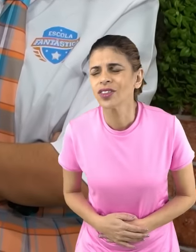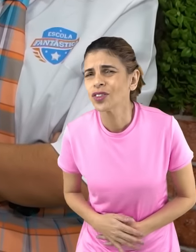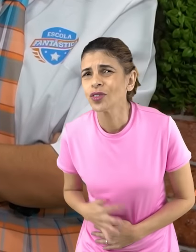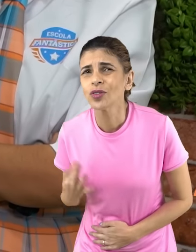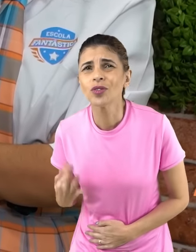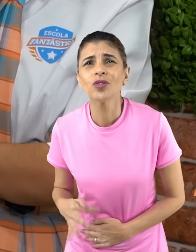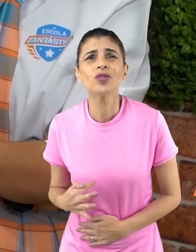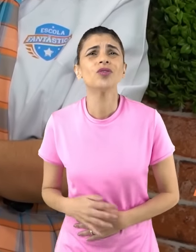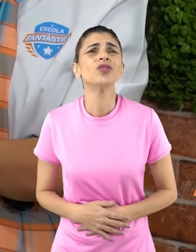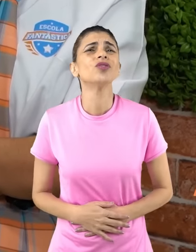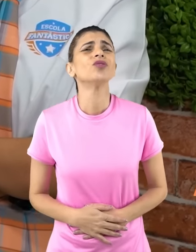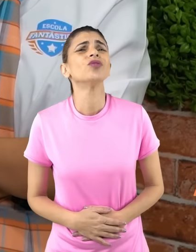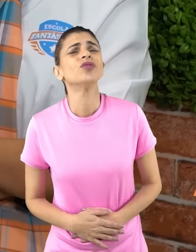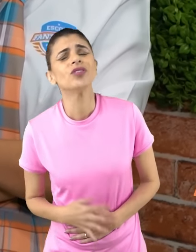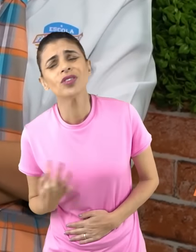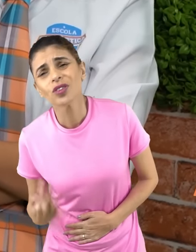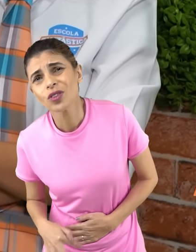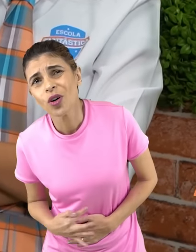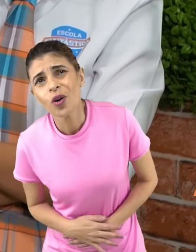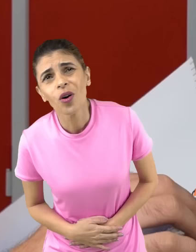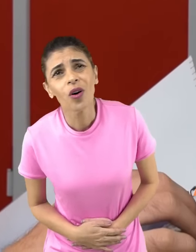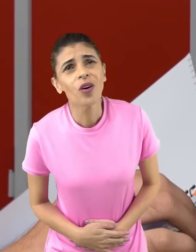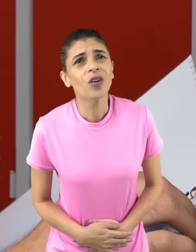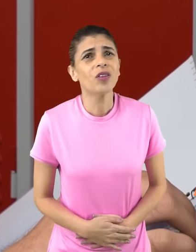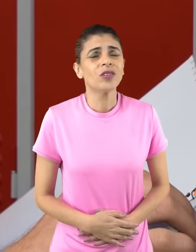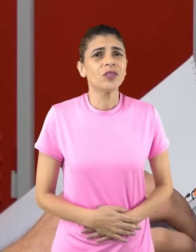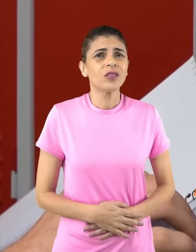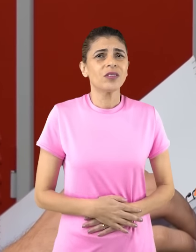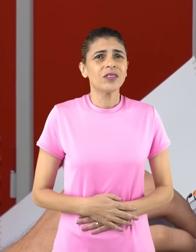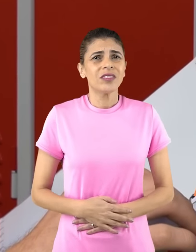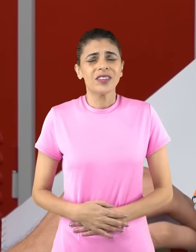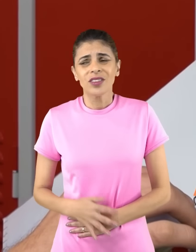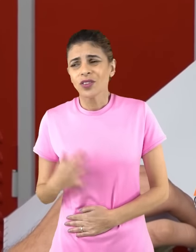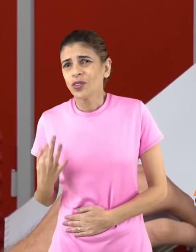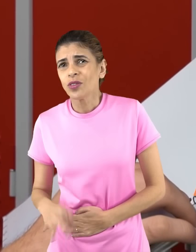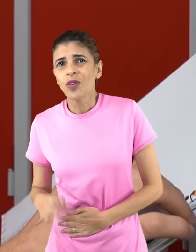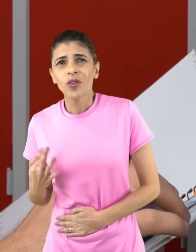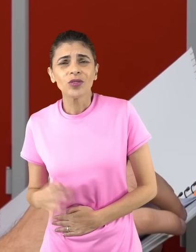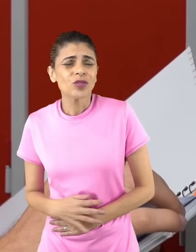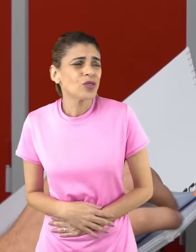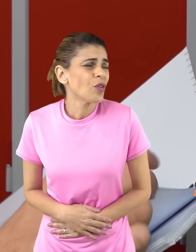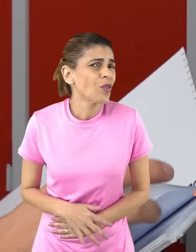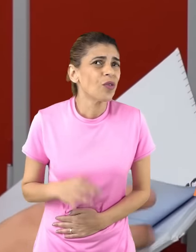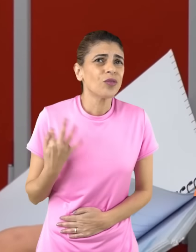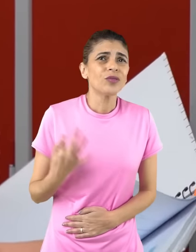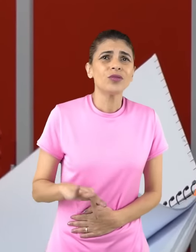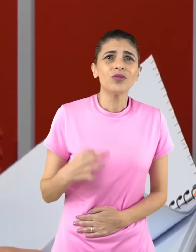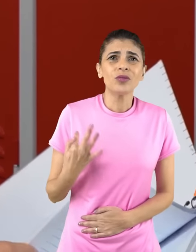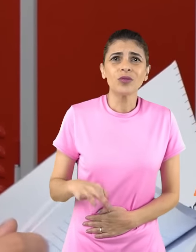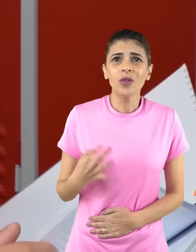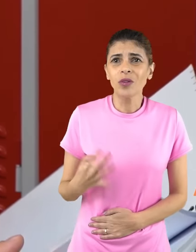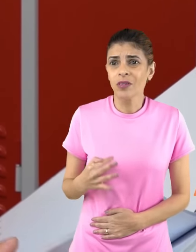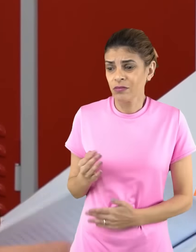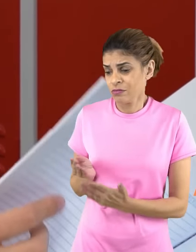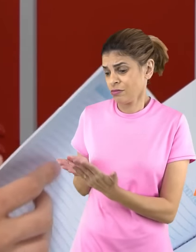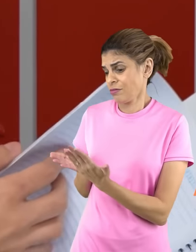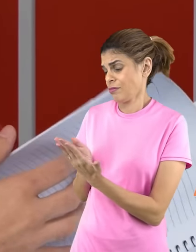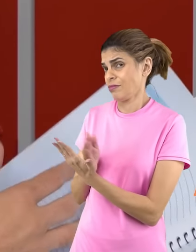dor Socorro Que dor Ai, ai, que dor Socorro Que dor